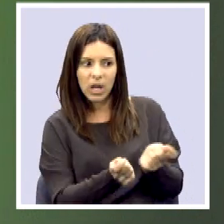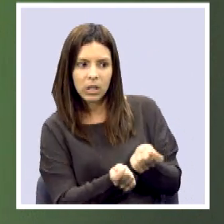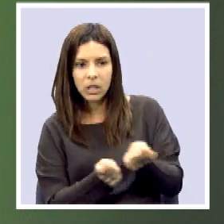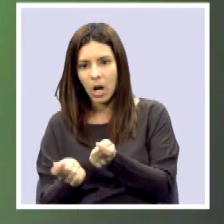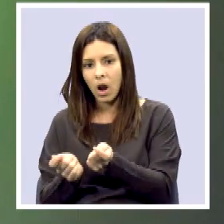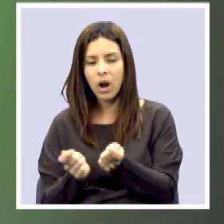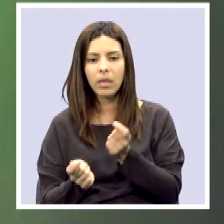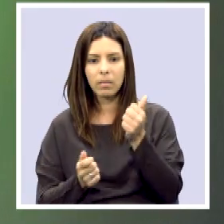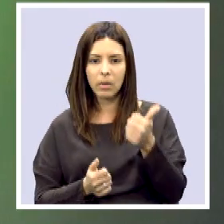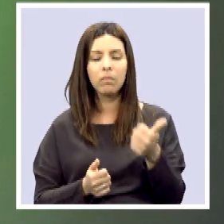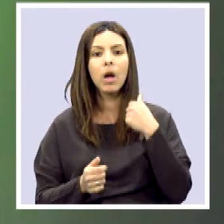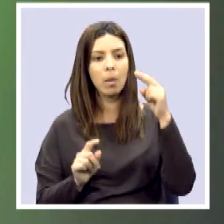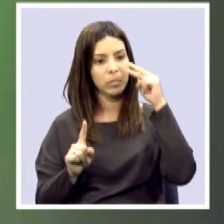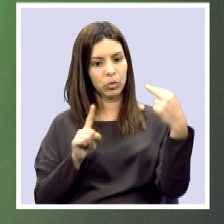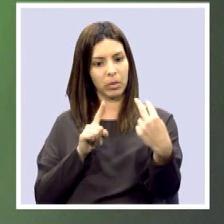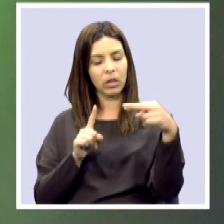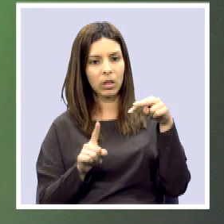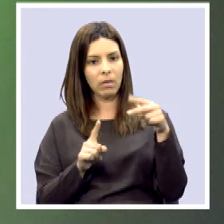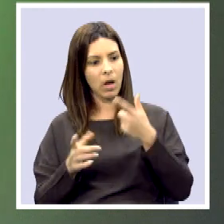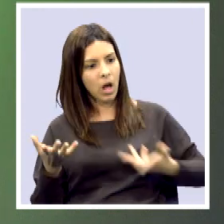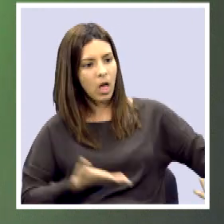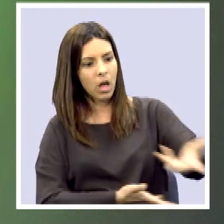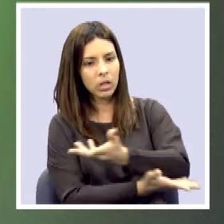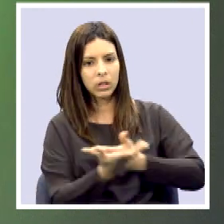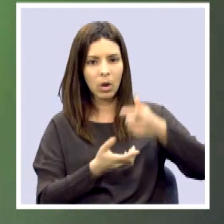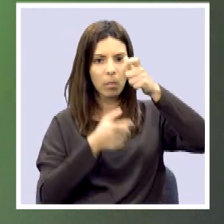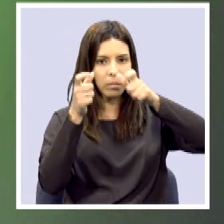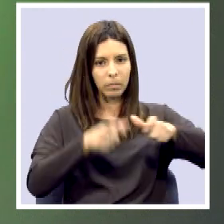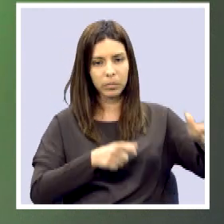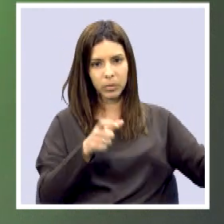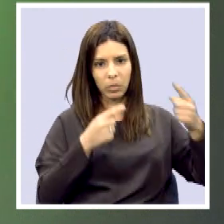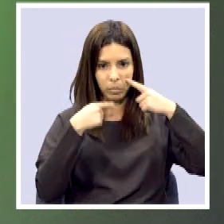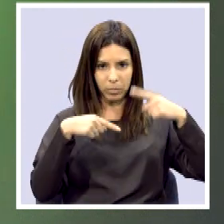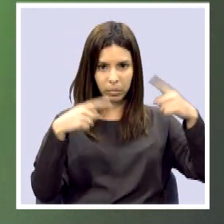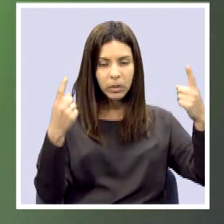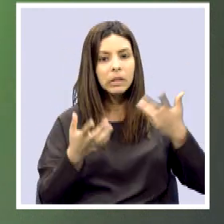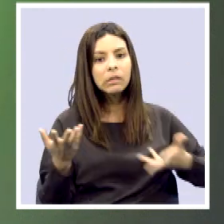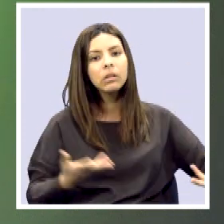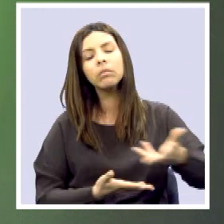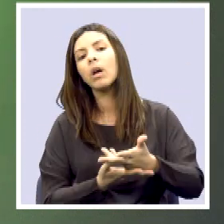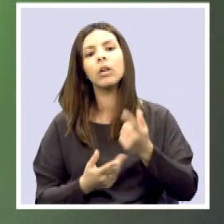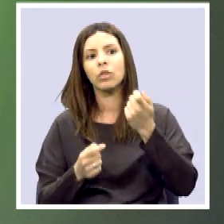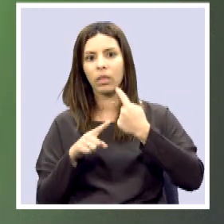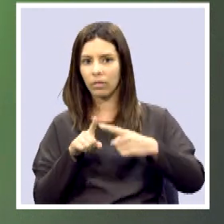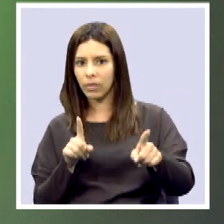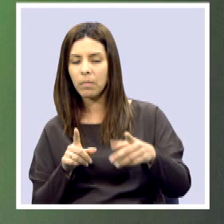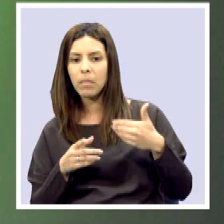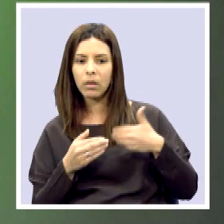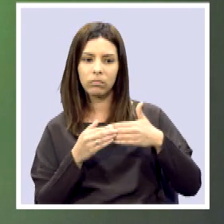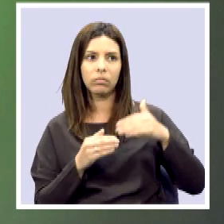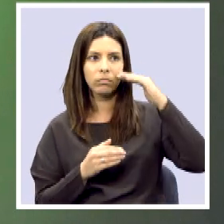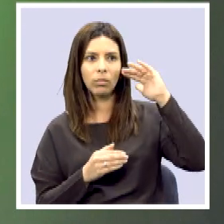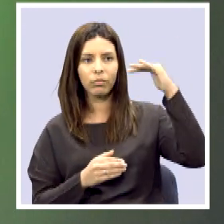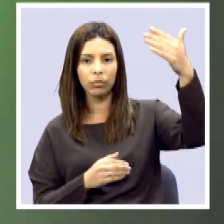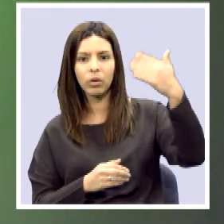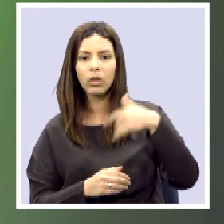foi um bocadinho assim. Que é engraçado ver que a minha perspectiva das relações públicas e no projeto de comunicação é diferente aqui em Espanha, mas imaginem